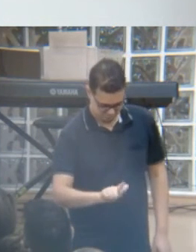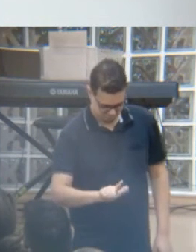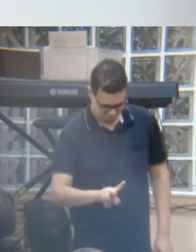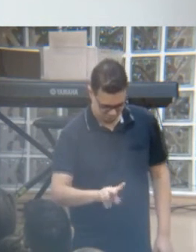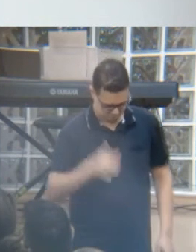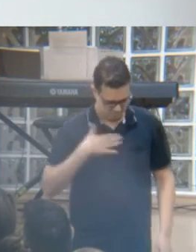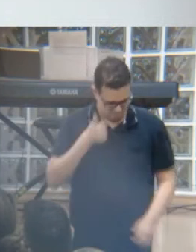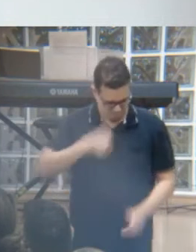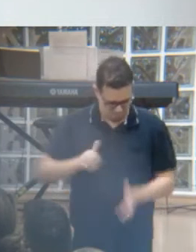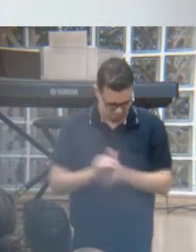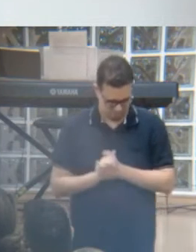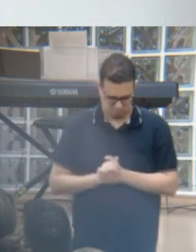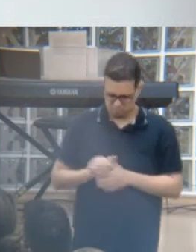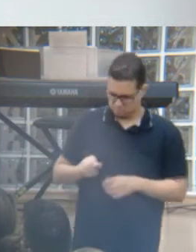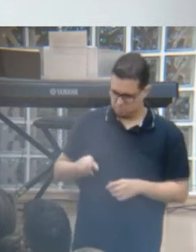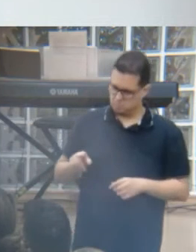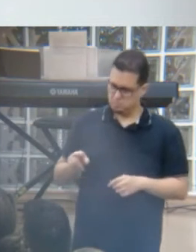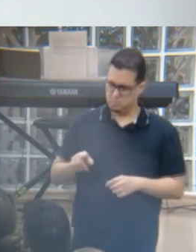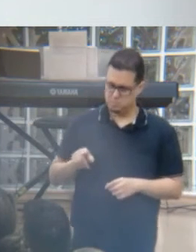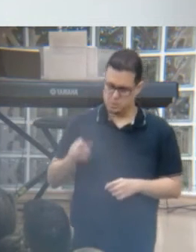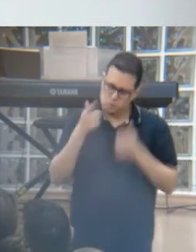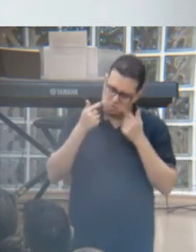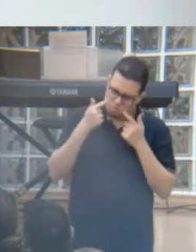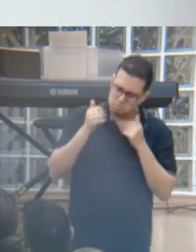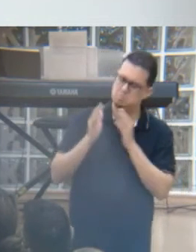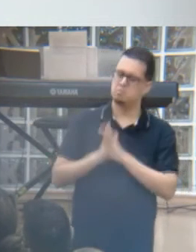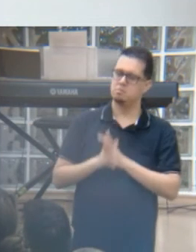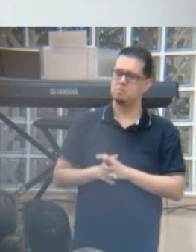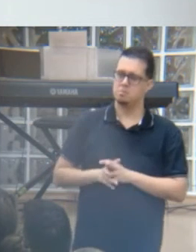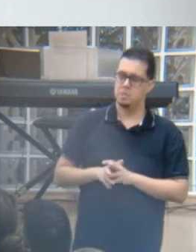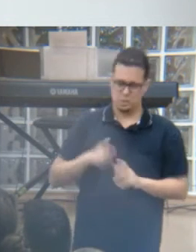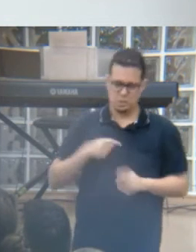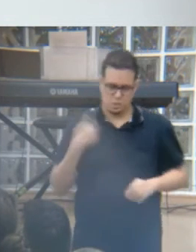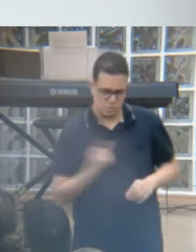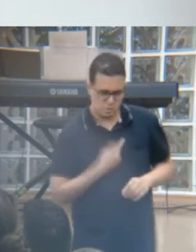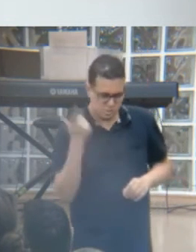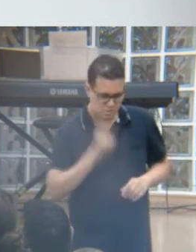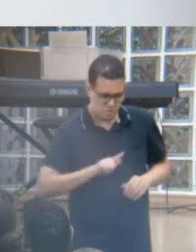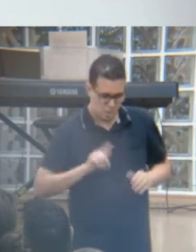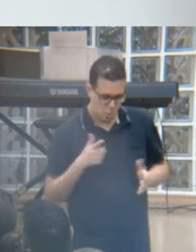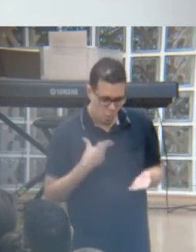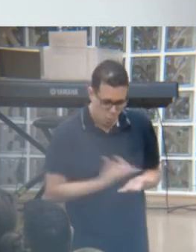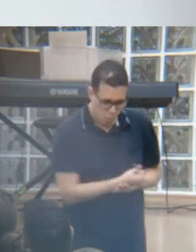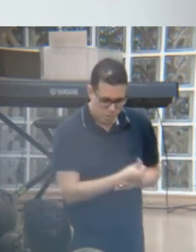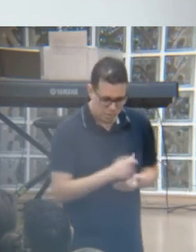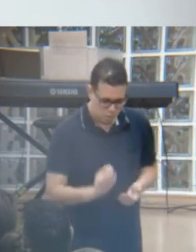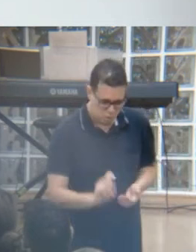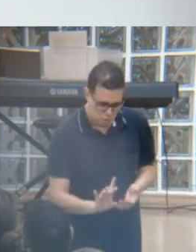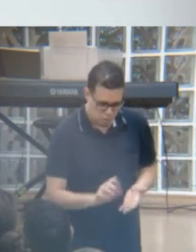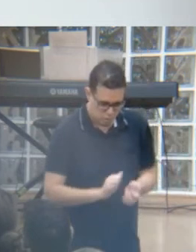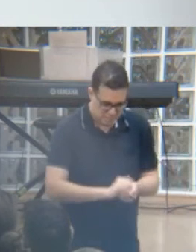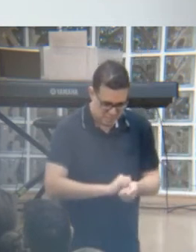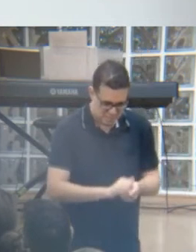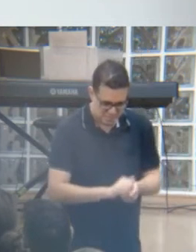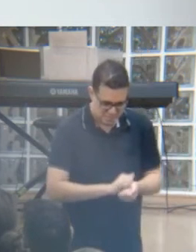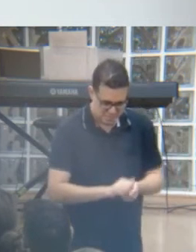gente só estava podendo comprar aquele sabãozinho de pedra feito pela a moça da igreja. Aí eu não podia